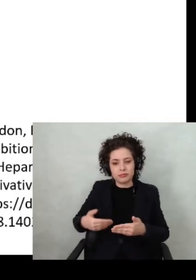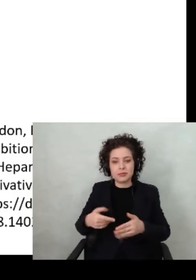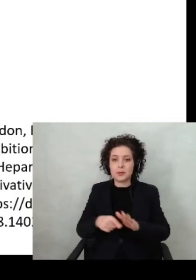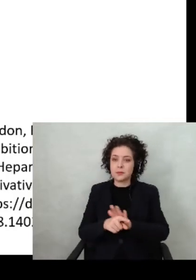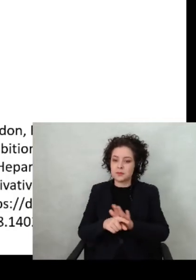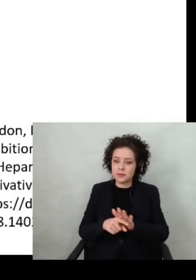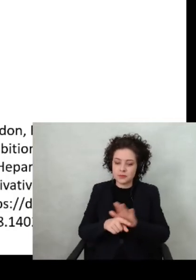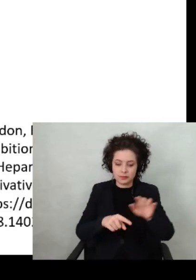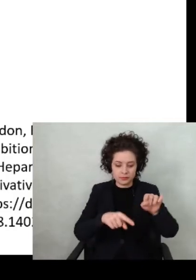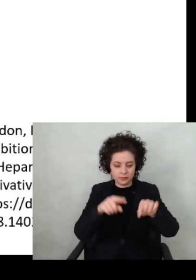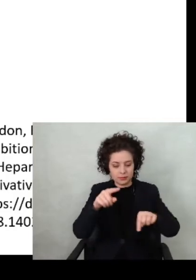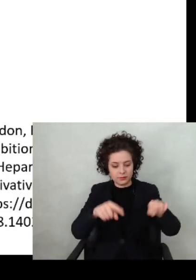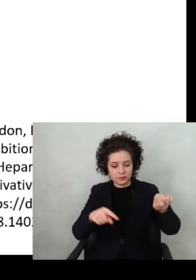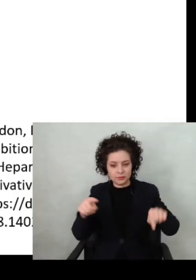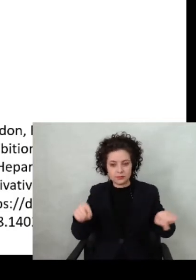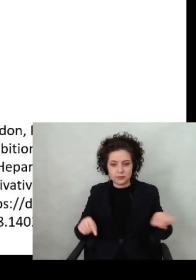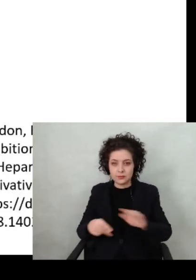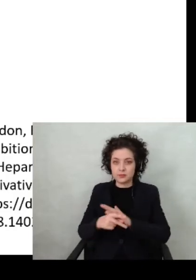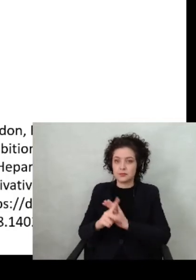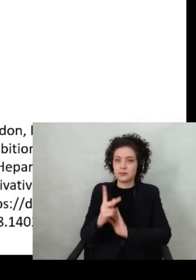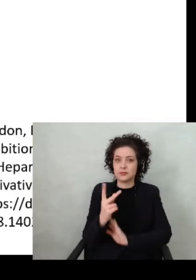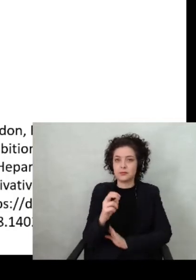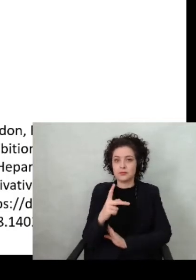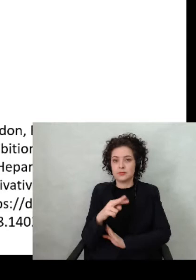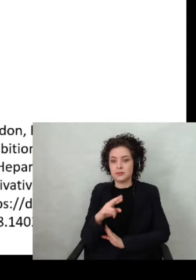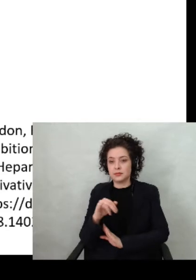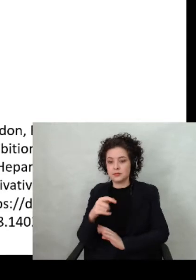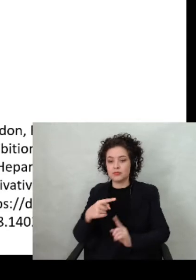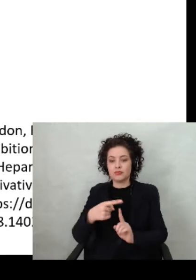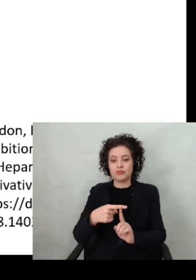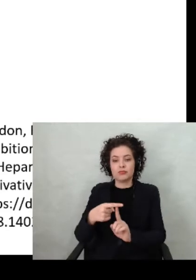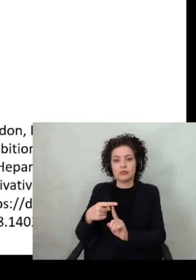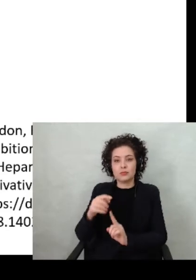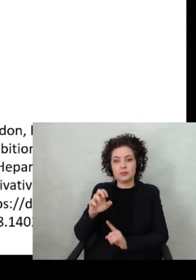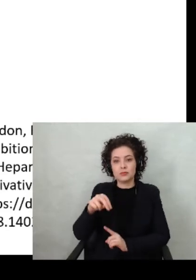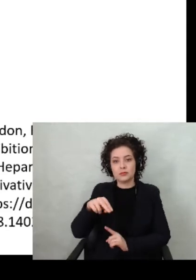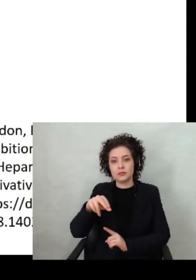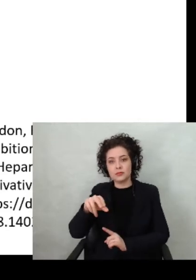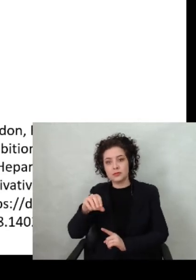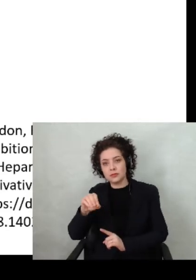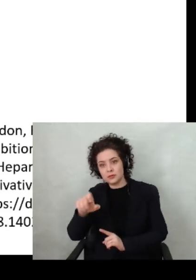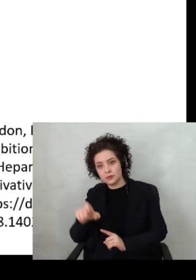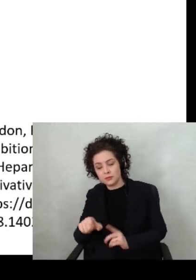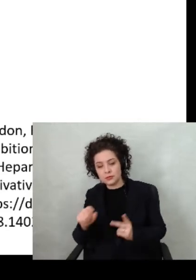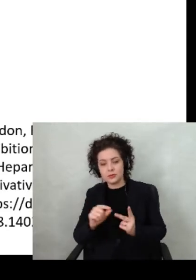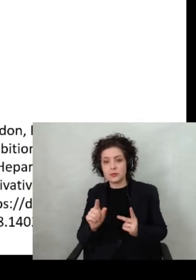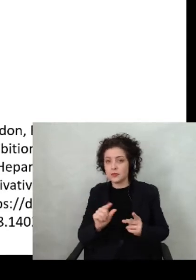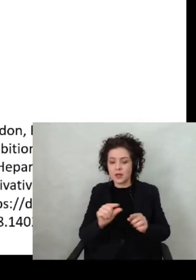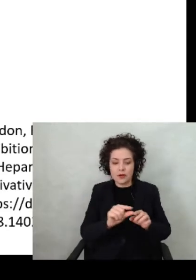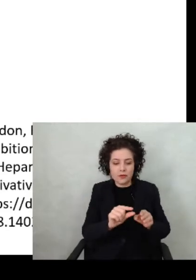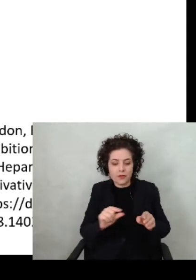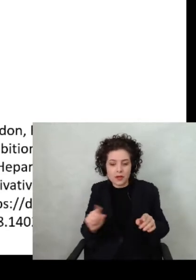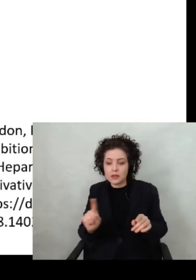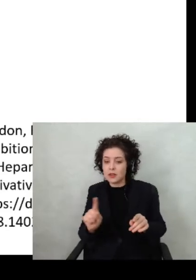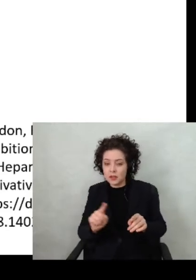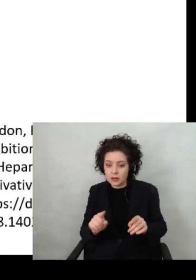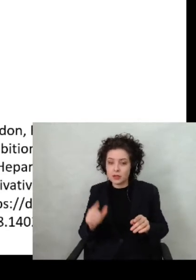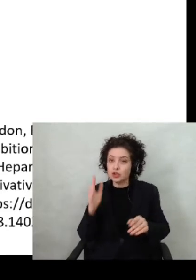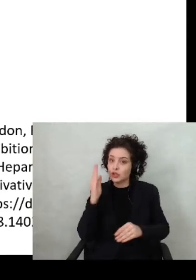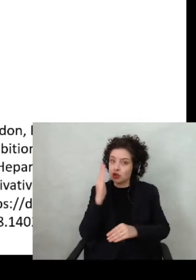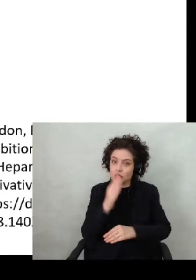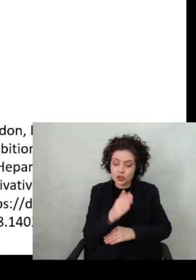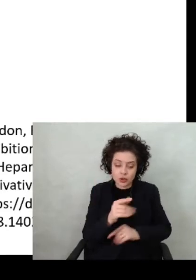ação das heparinas, por exemplo, a enoxaparina, a heparina não fracionada, na inibição direta da ligação